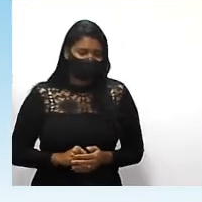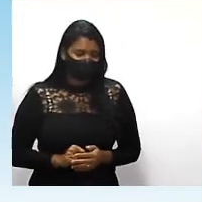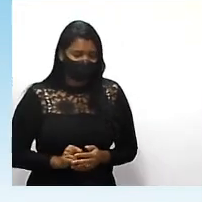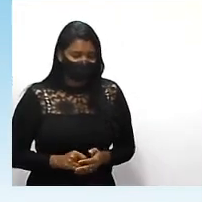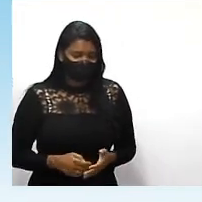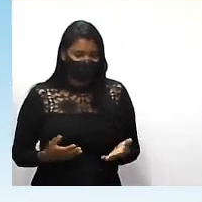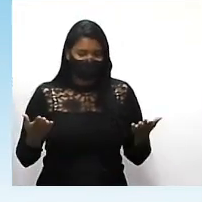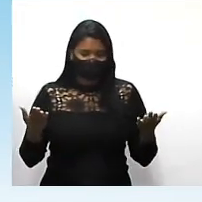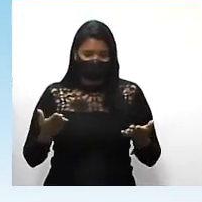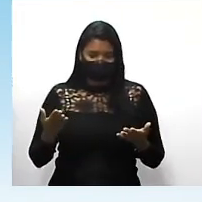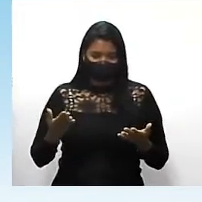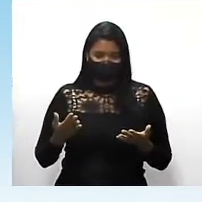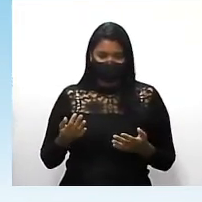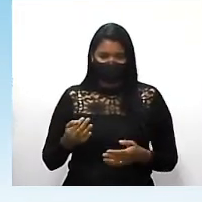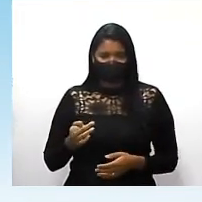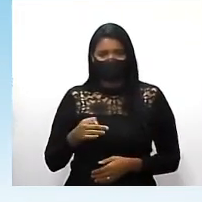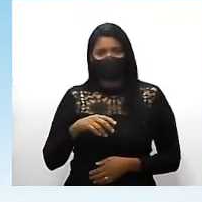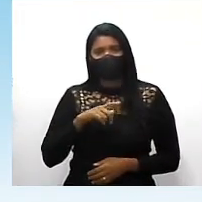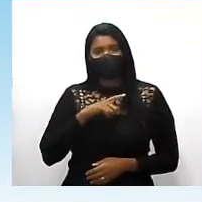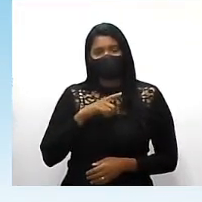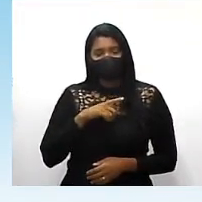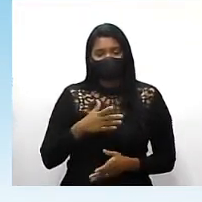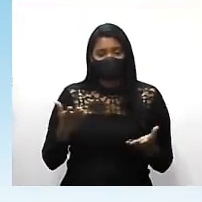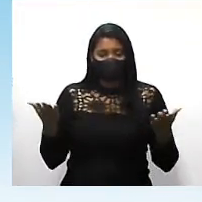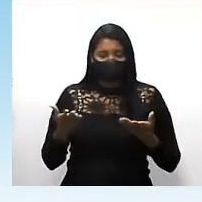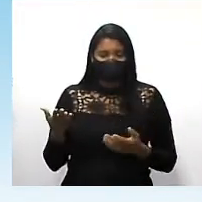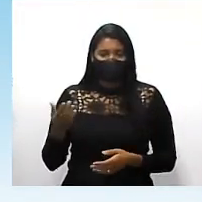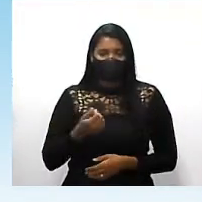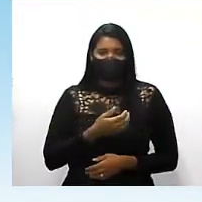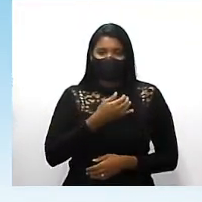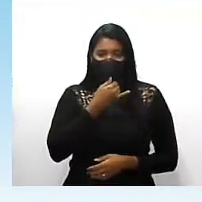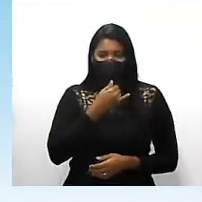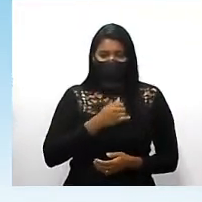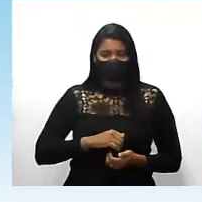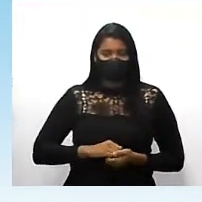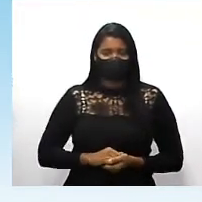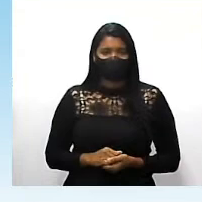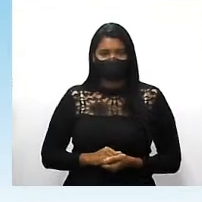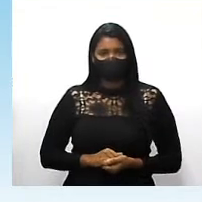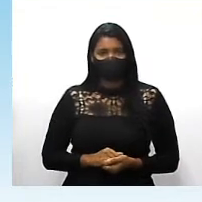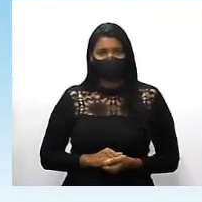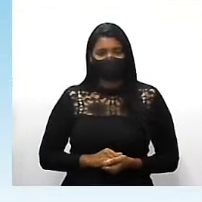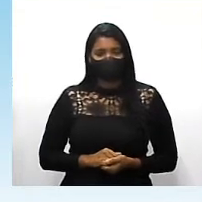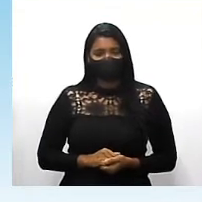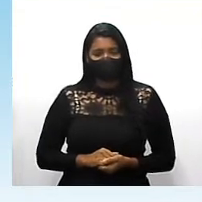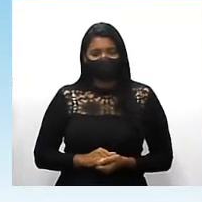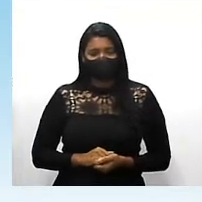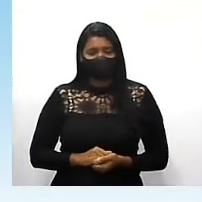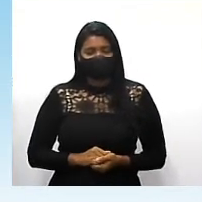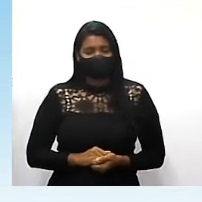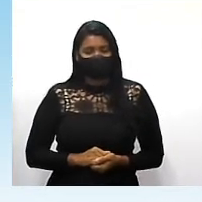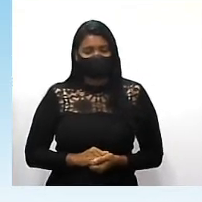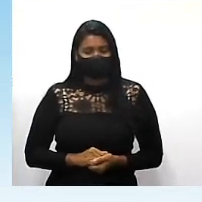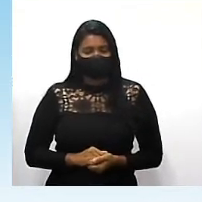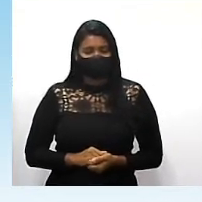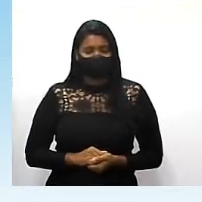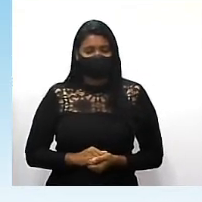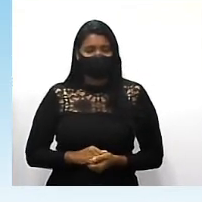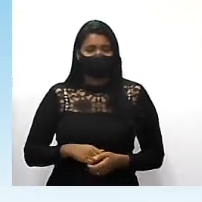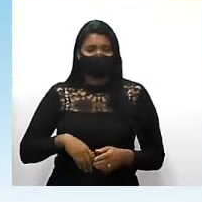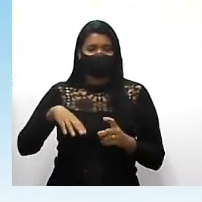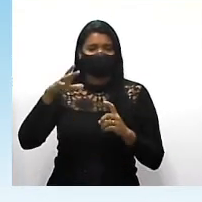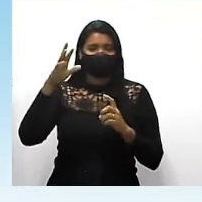Agora, existem as chamadas situações emergentes, que vão ser questões que serão referentes